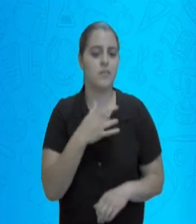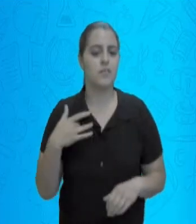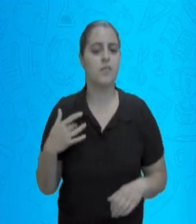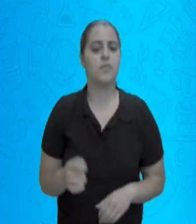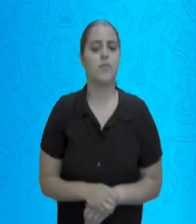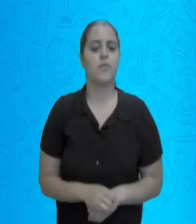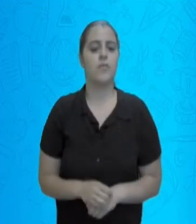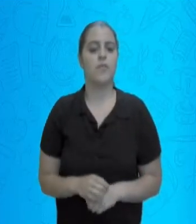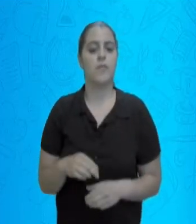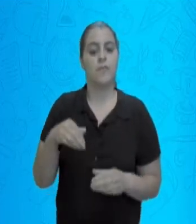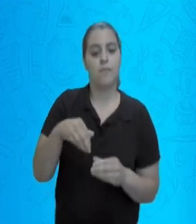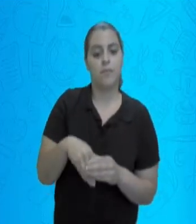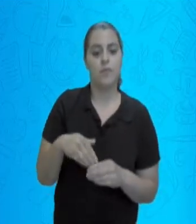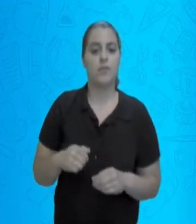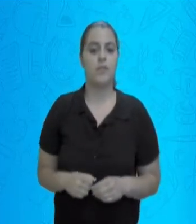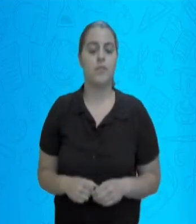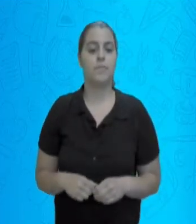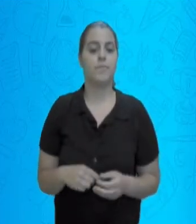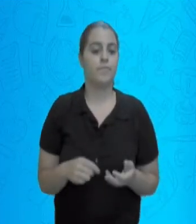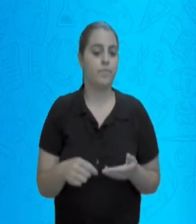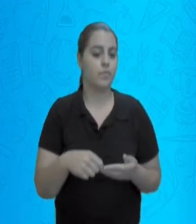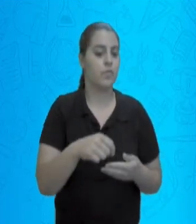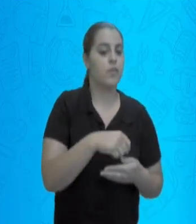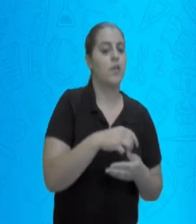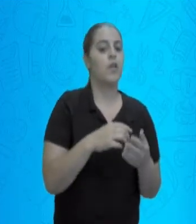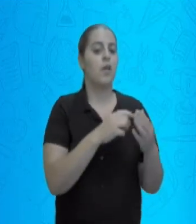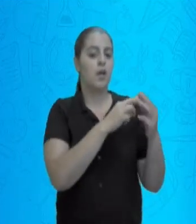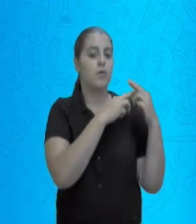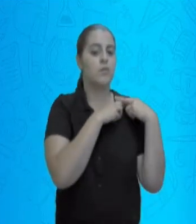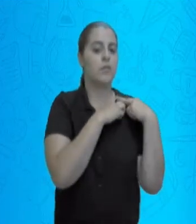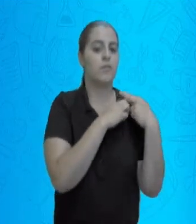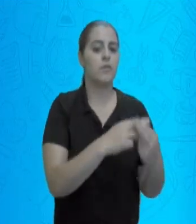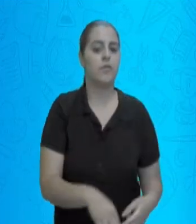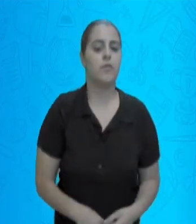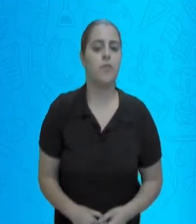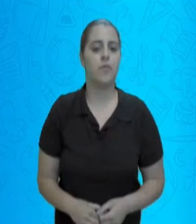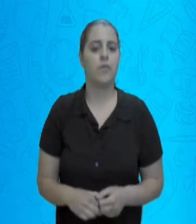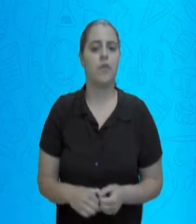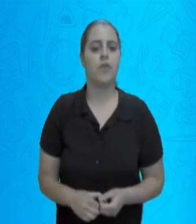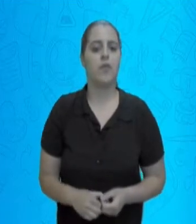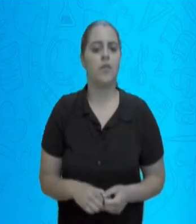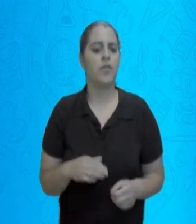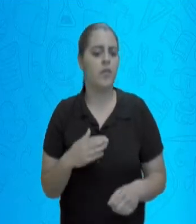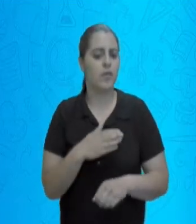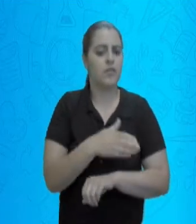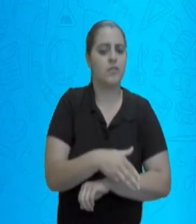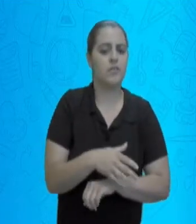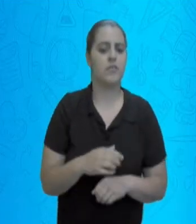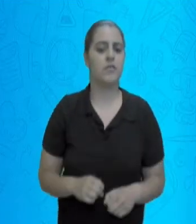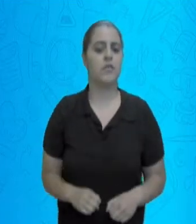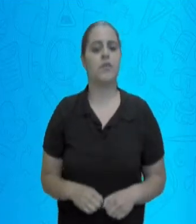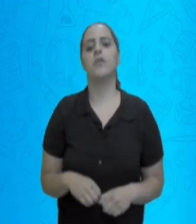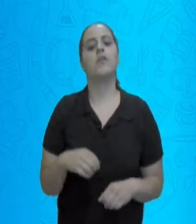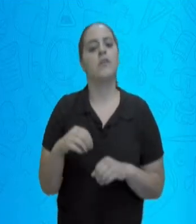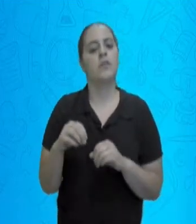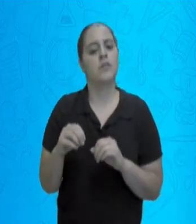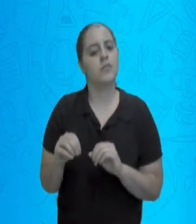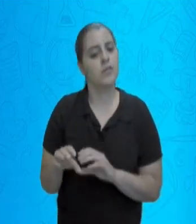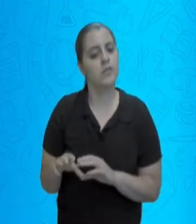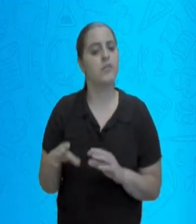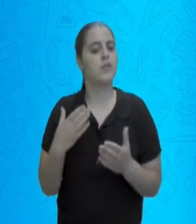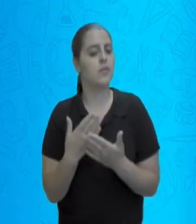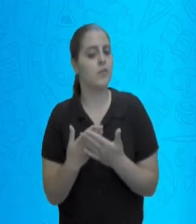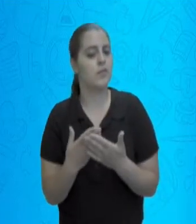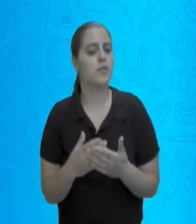saúde. Votar é um dever, nós precisamos votar. E acesso à educação é um